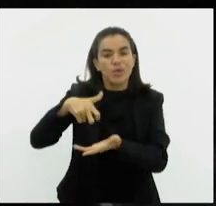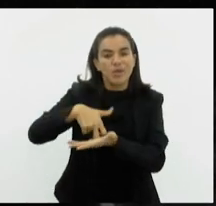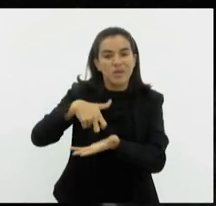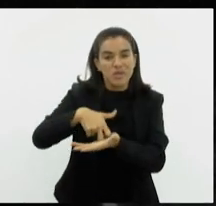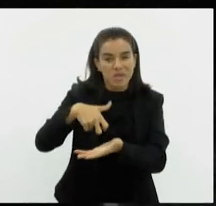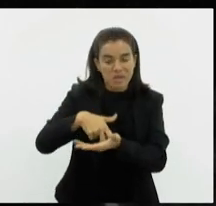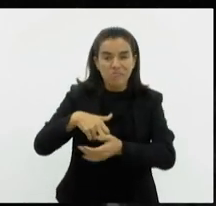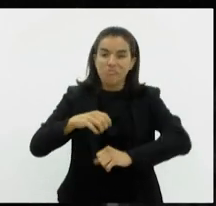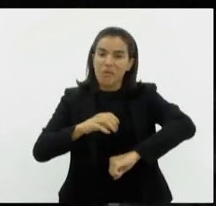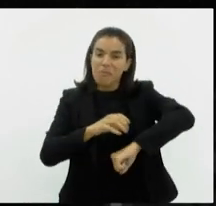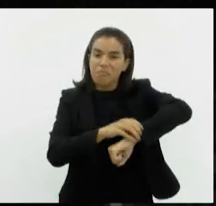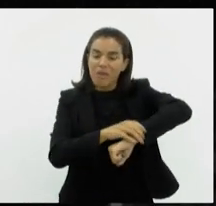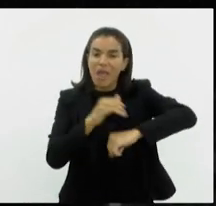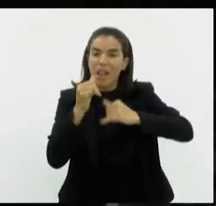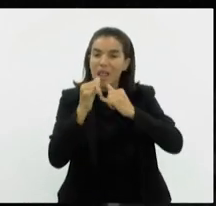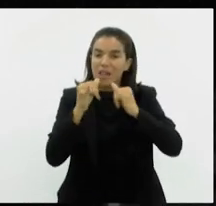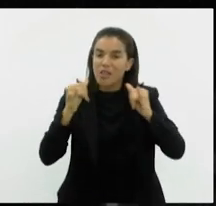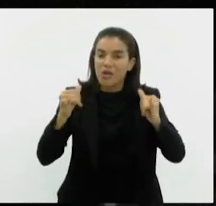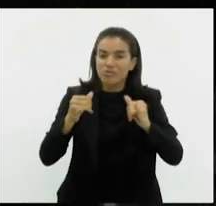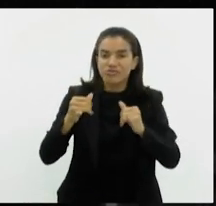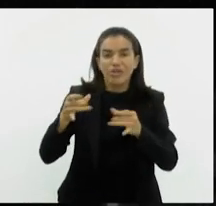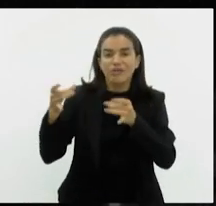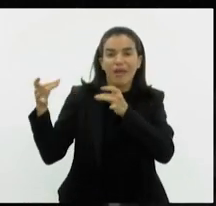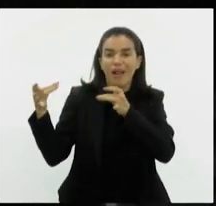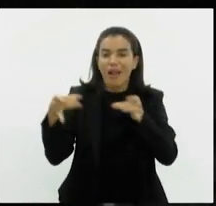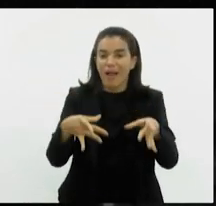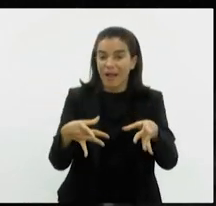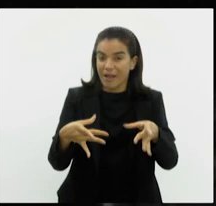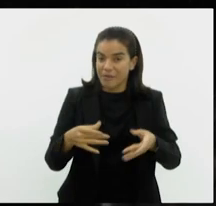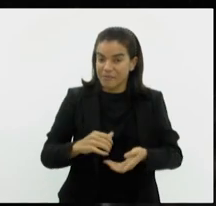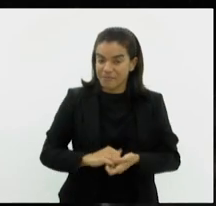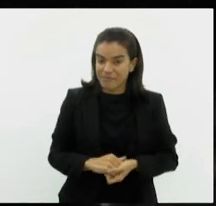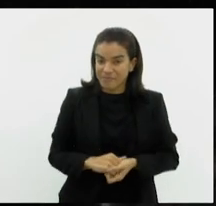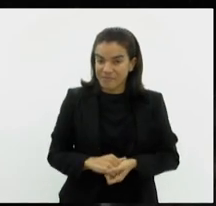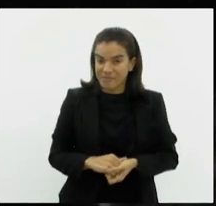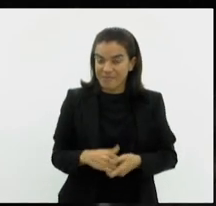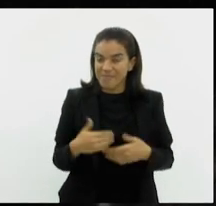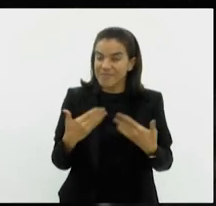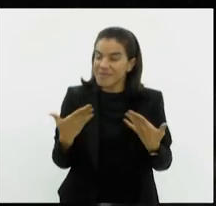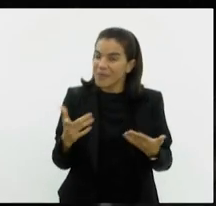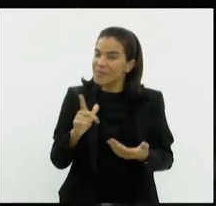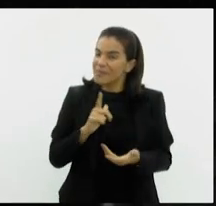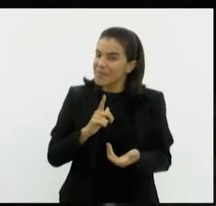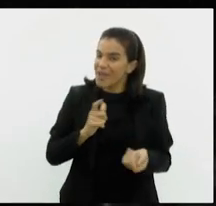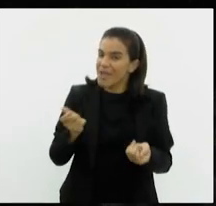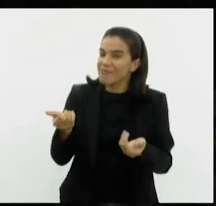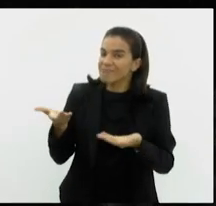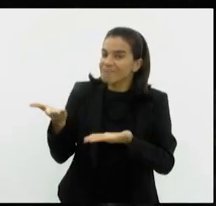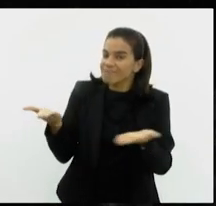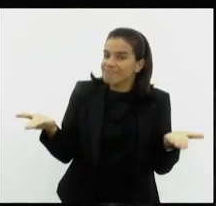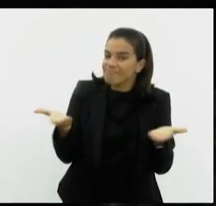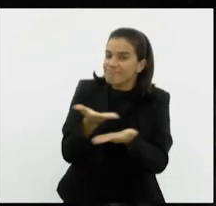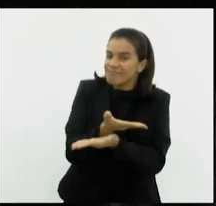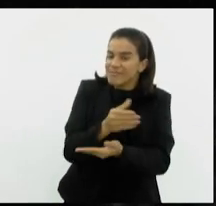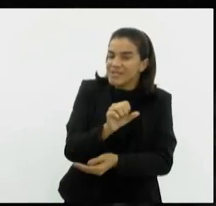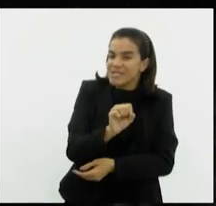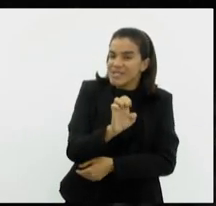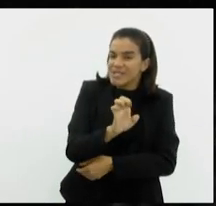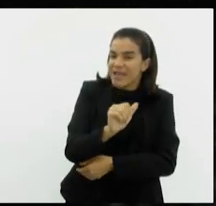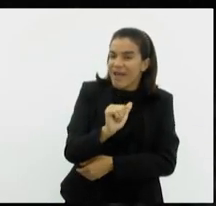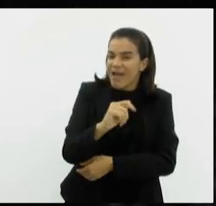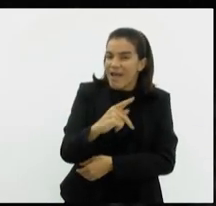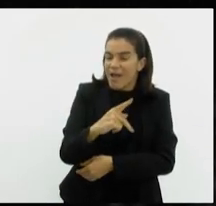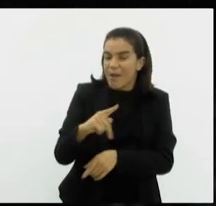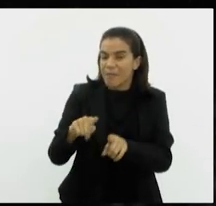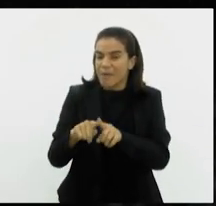tornozeleira eletrônica que ele já tinha abandonado há muito tempo então ter a interlocução com a SEAP o ministério público